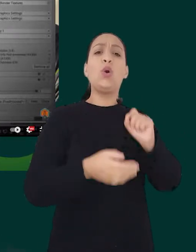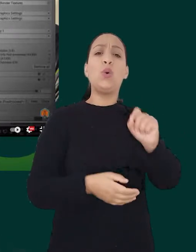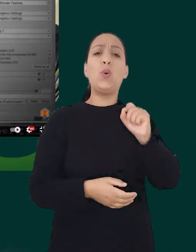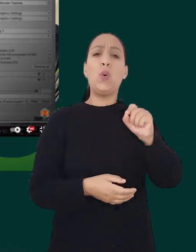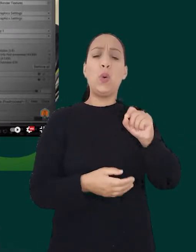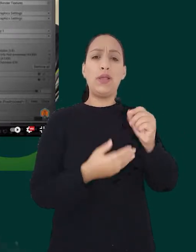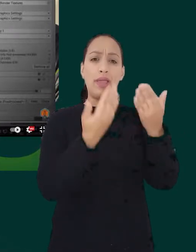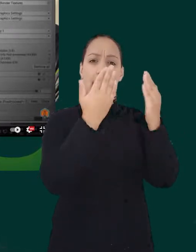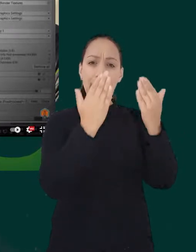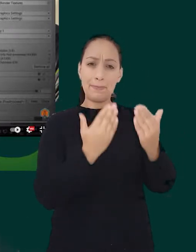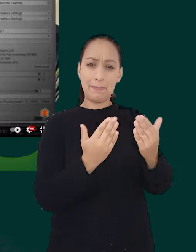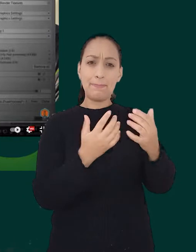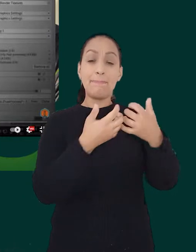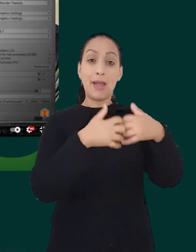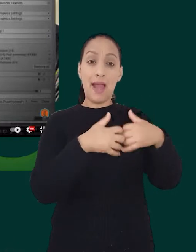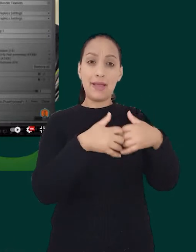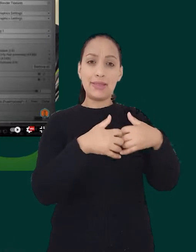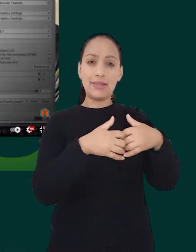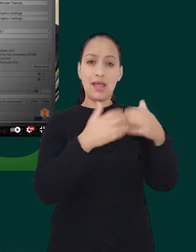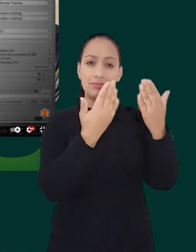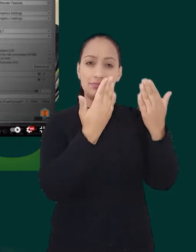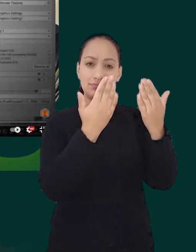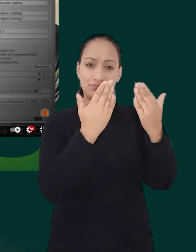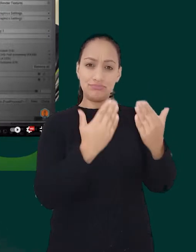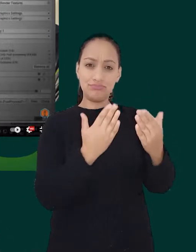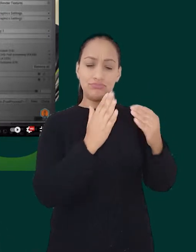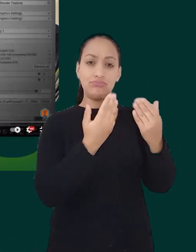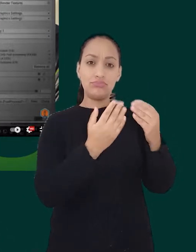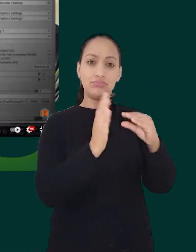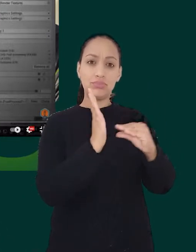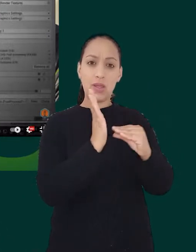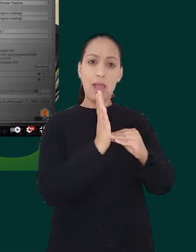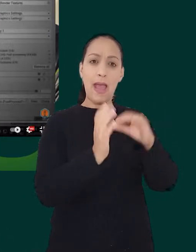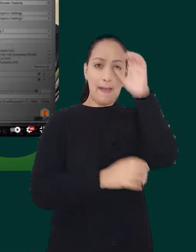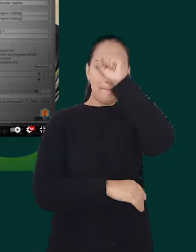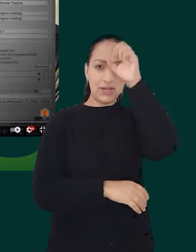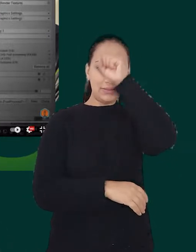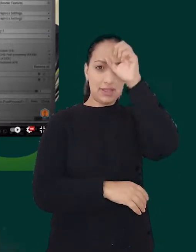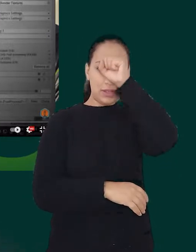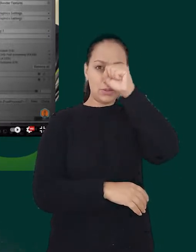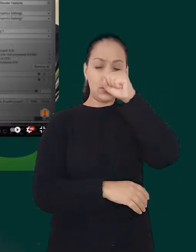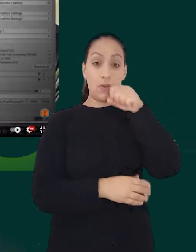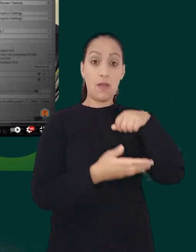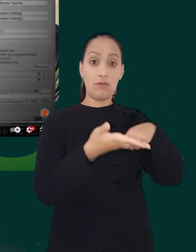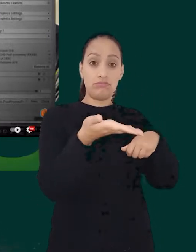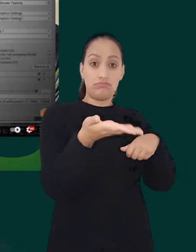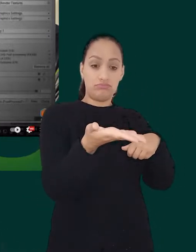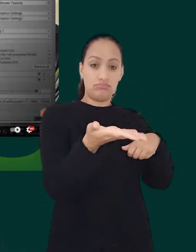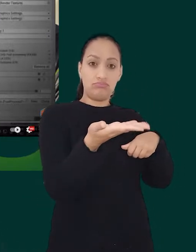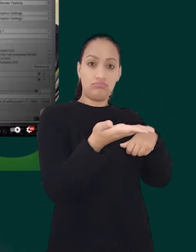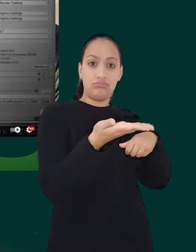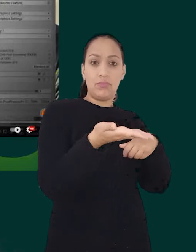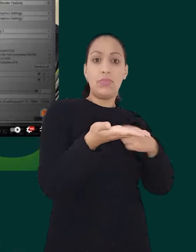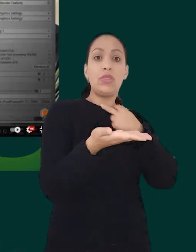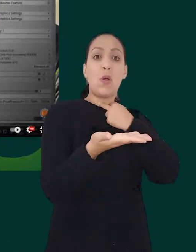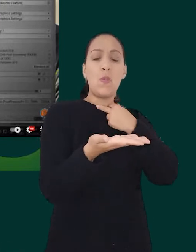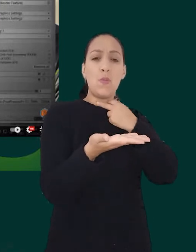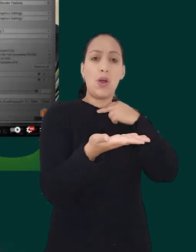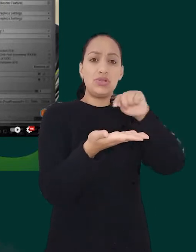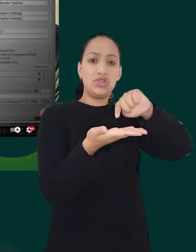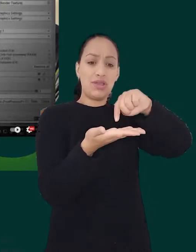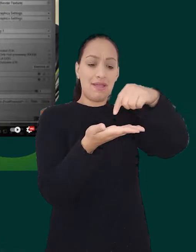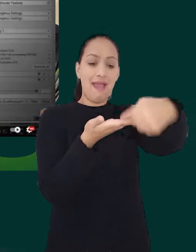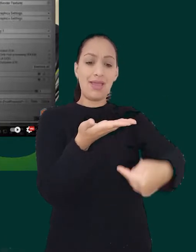learning está aprendendo? Que conforme ele vai mexendo essa plataforma, a bolinha não pode cair. Cada vez que a